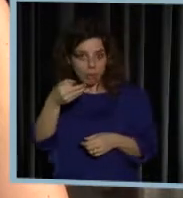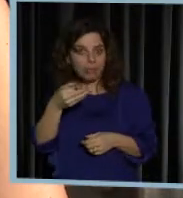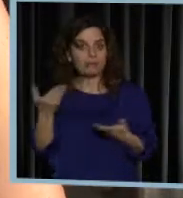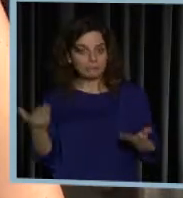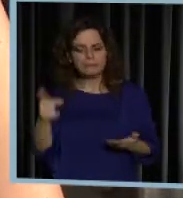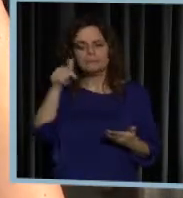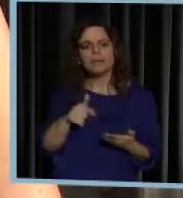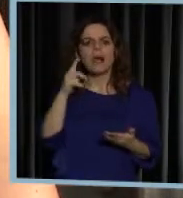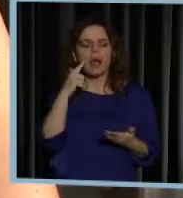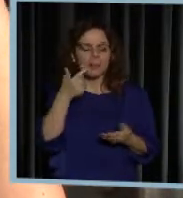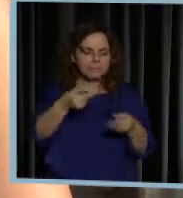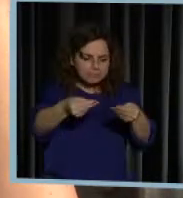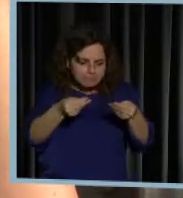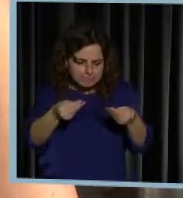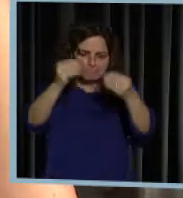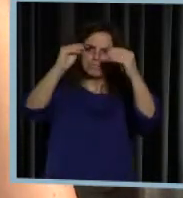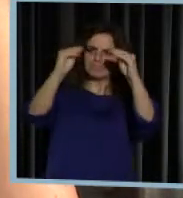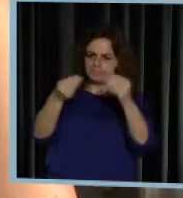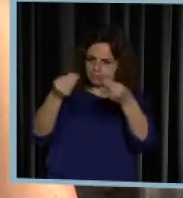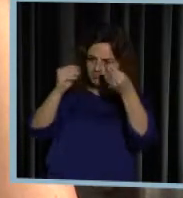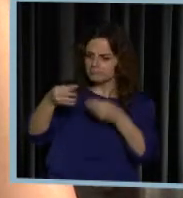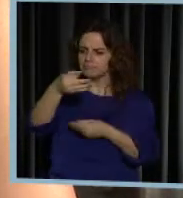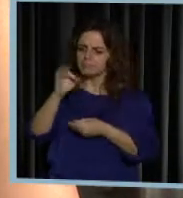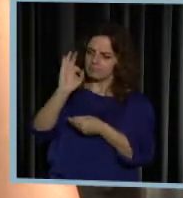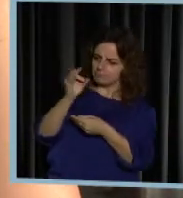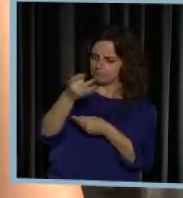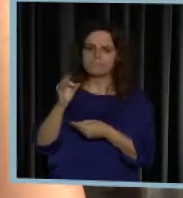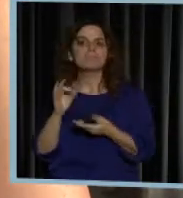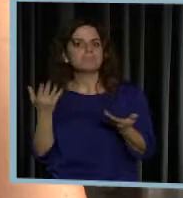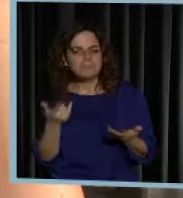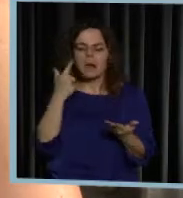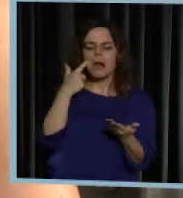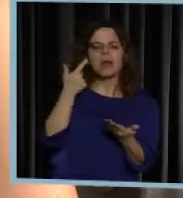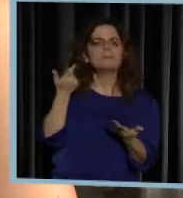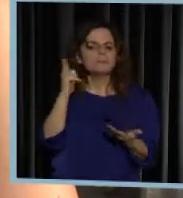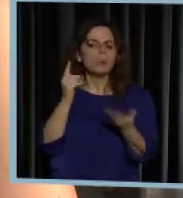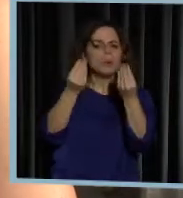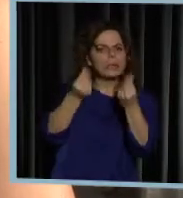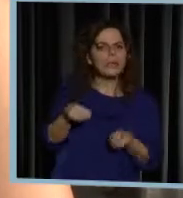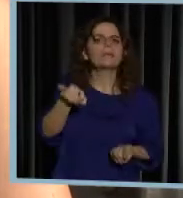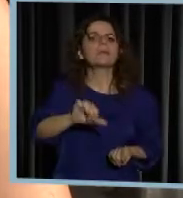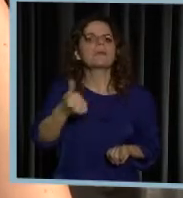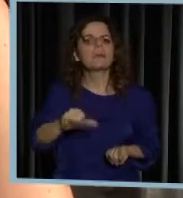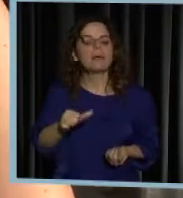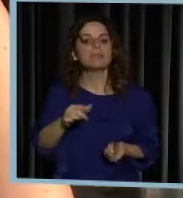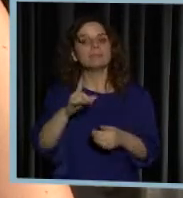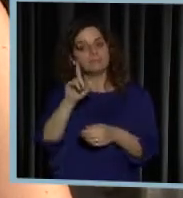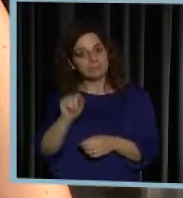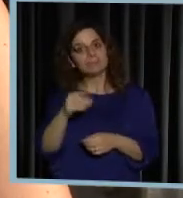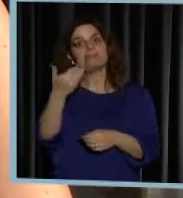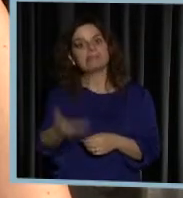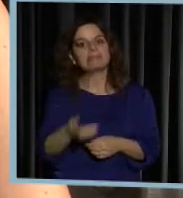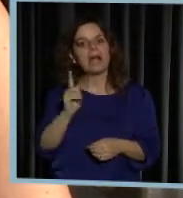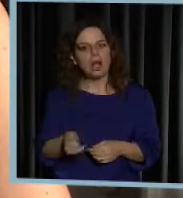verificava a qualidade do dinheiro em papel ou dinheiro metálico, e também tínhamos